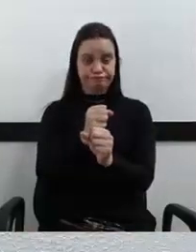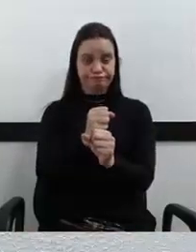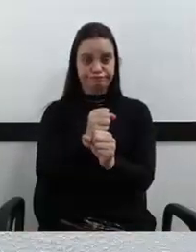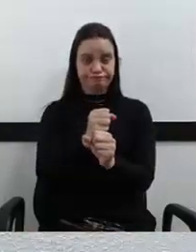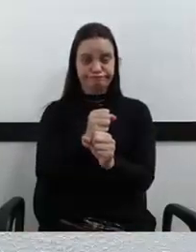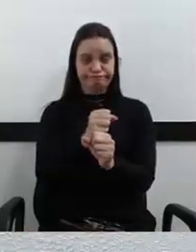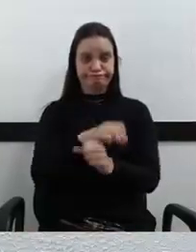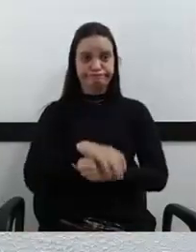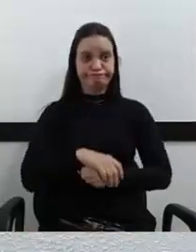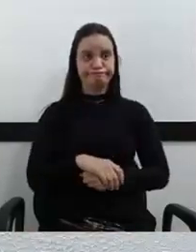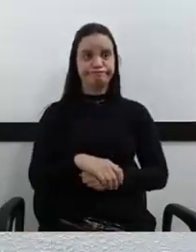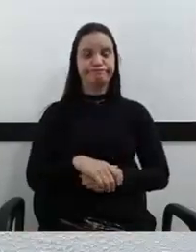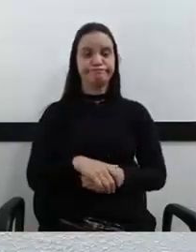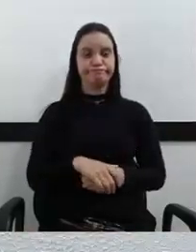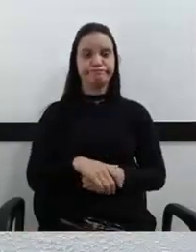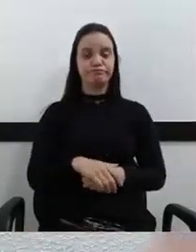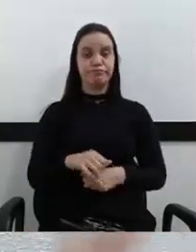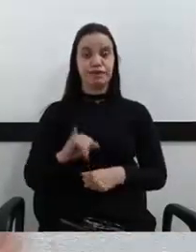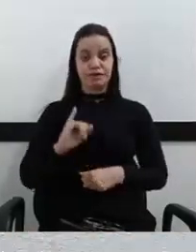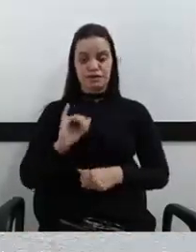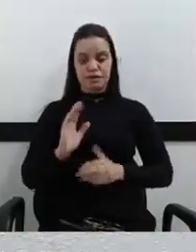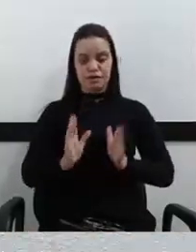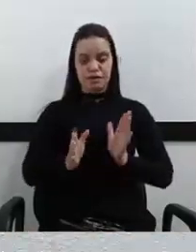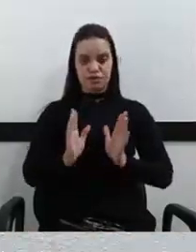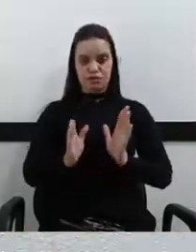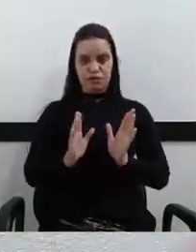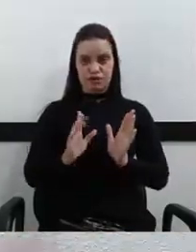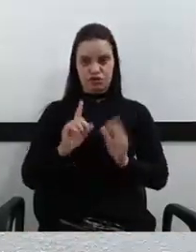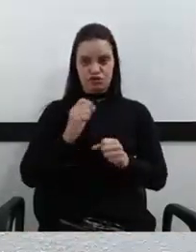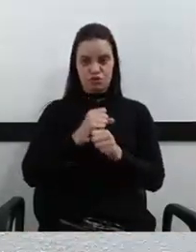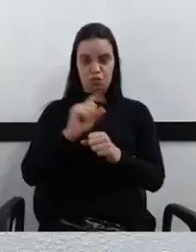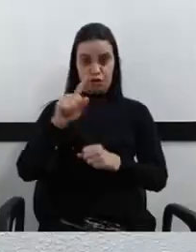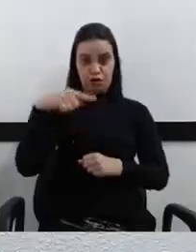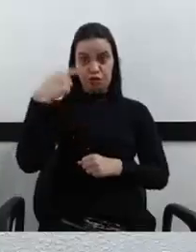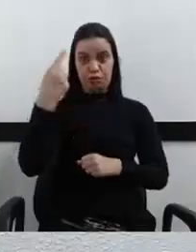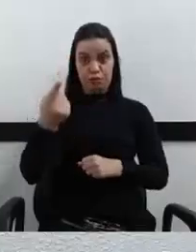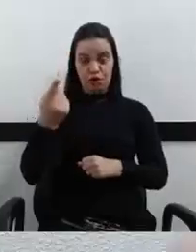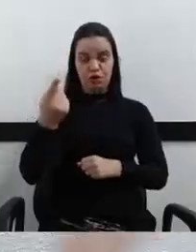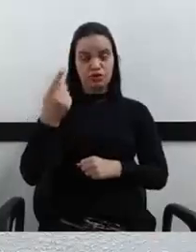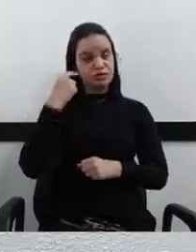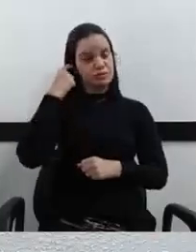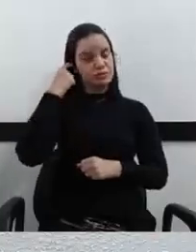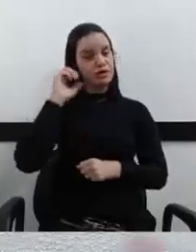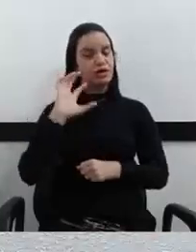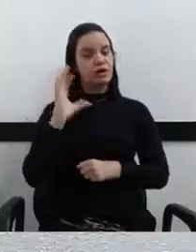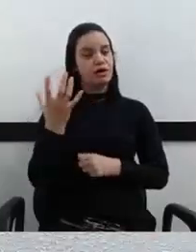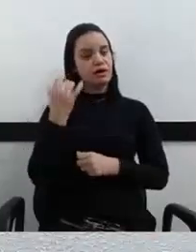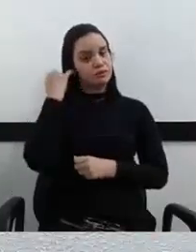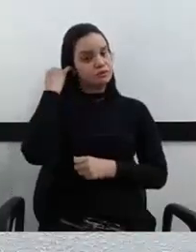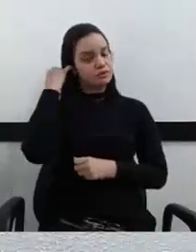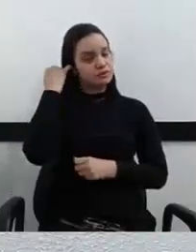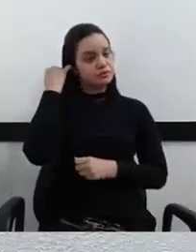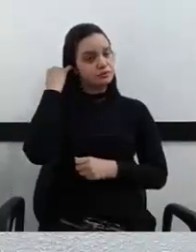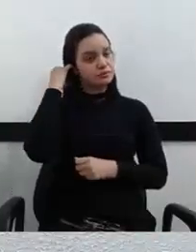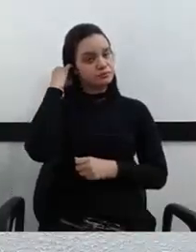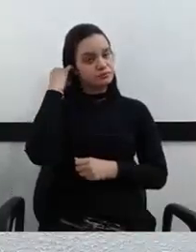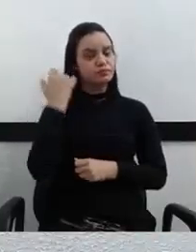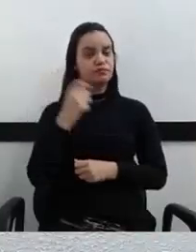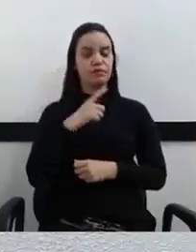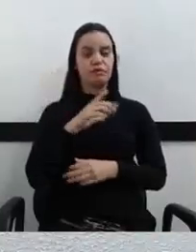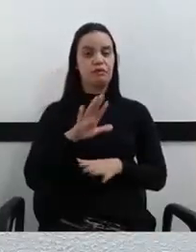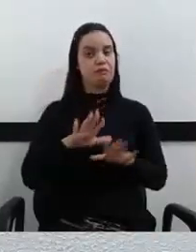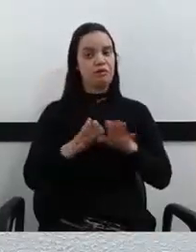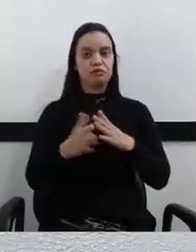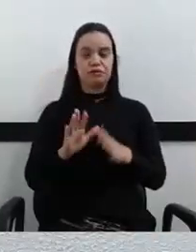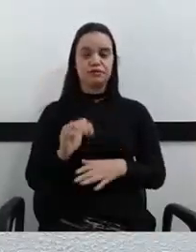ano. Se durante o próximo ano vamos ter excesso de arrecadação, vai ser possível, hoje, o que eu tenho de previsão